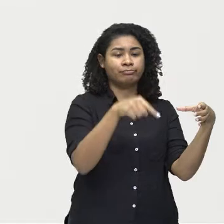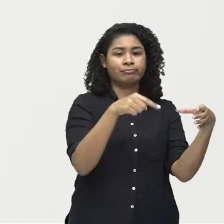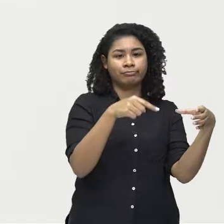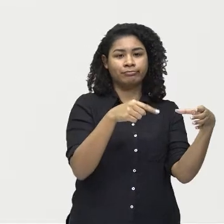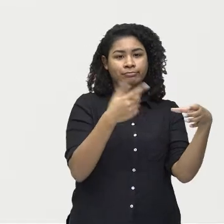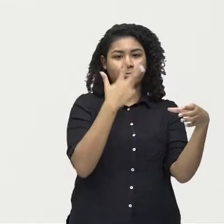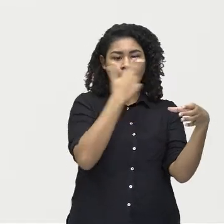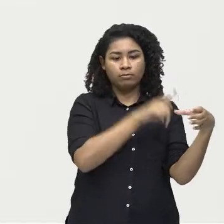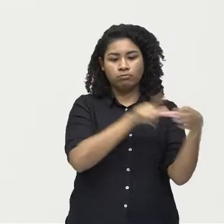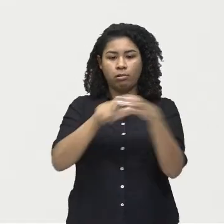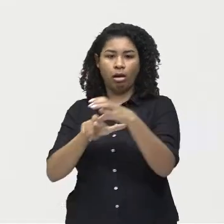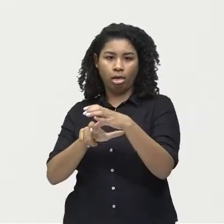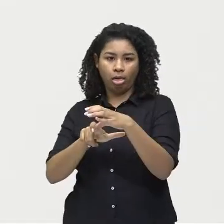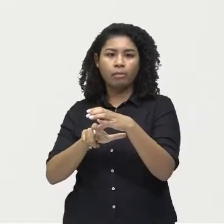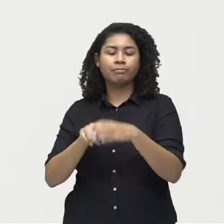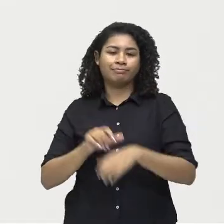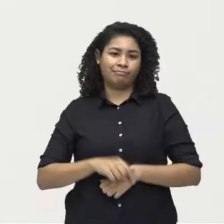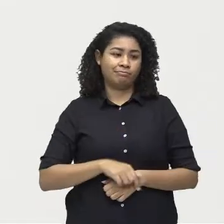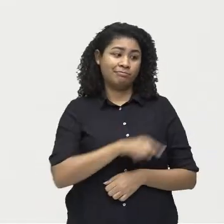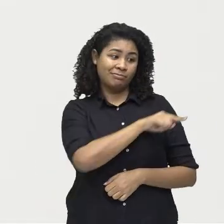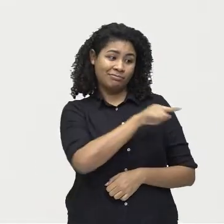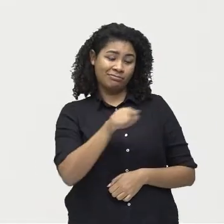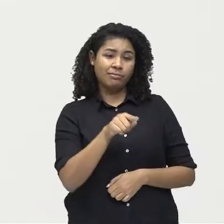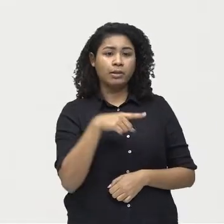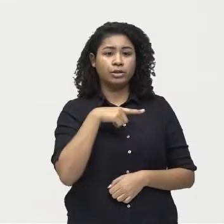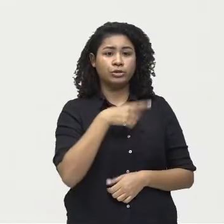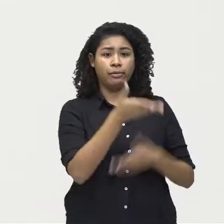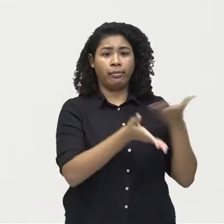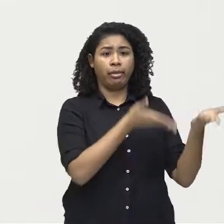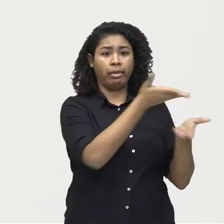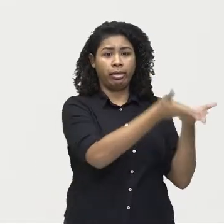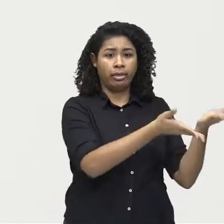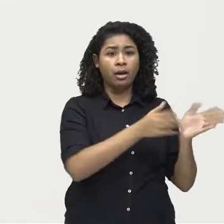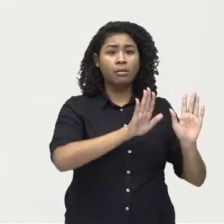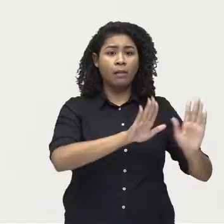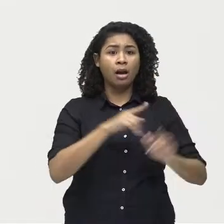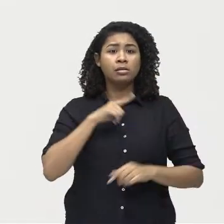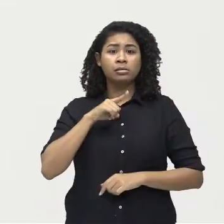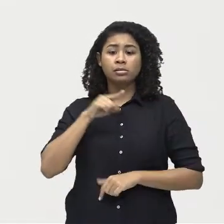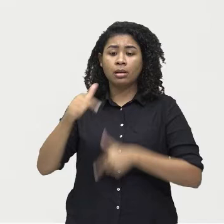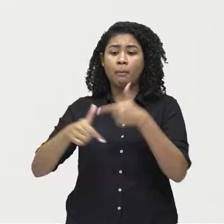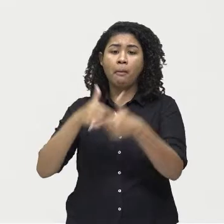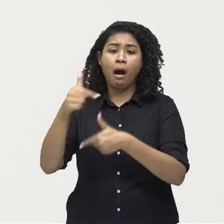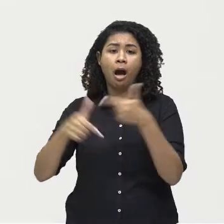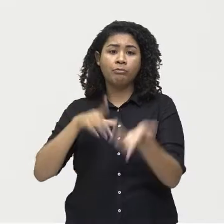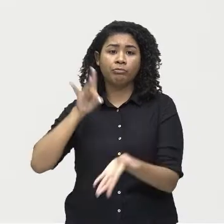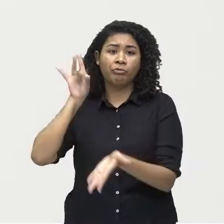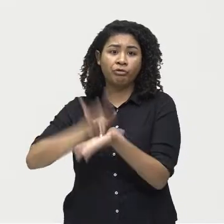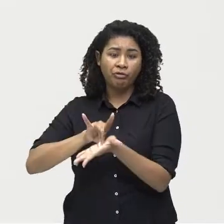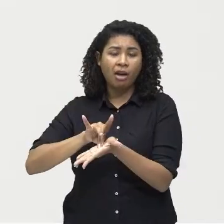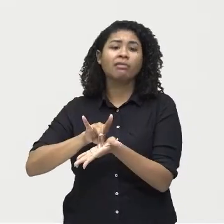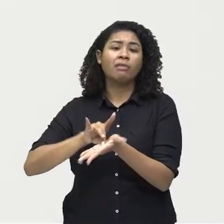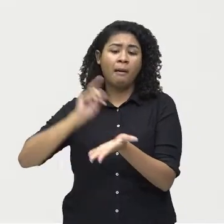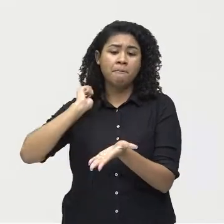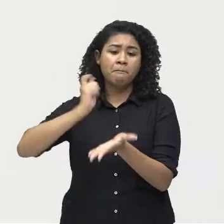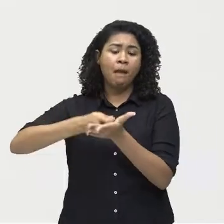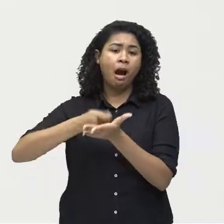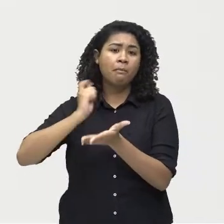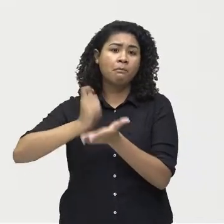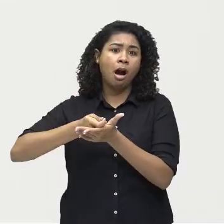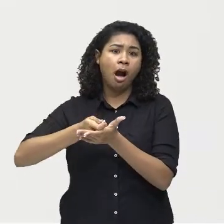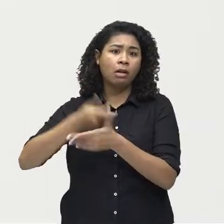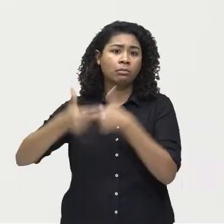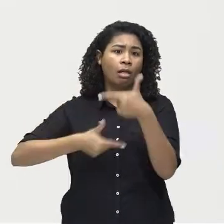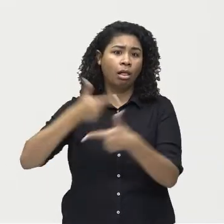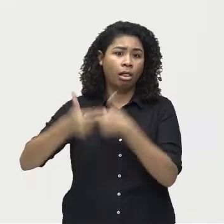eram privilegiados e quem pagava a conta era o terceiro estado, a burguesia e o povão, por assim dizer. Quem